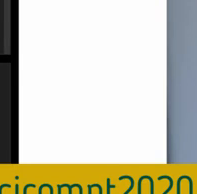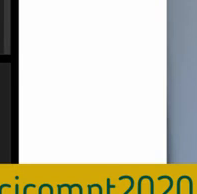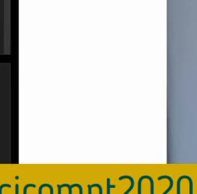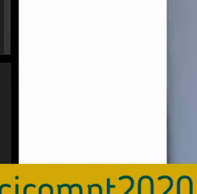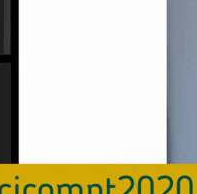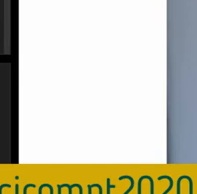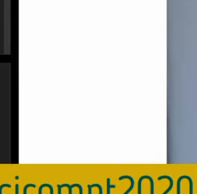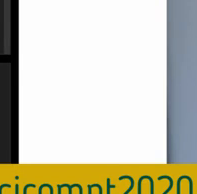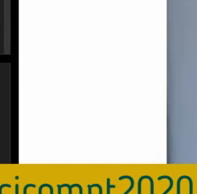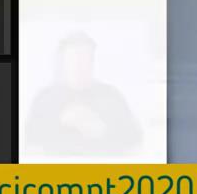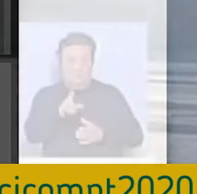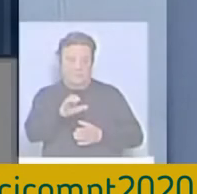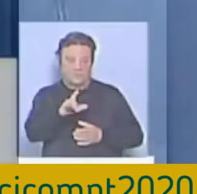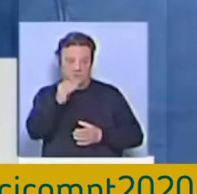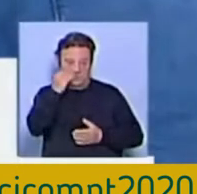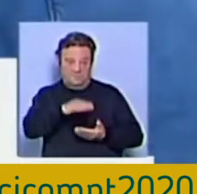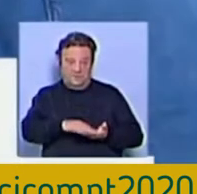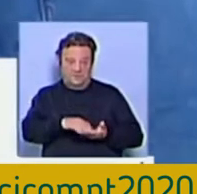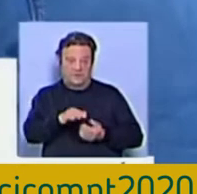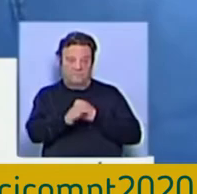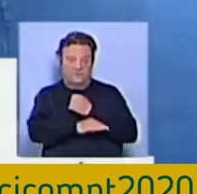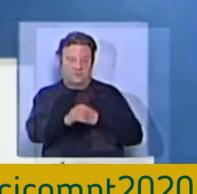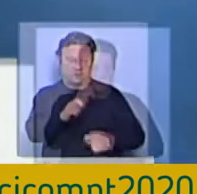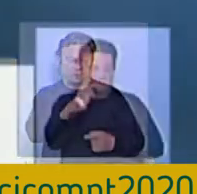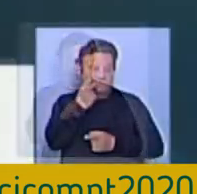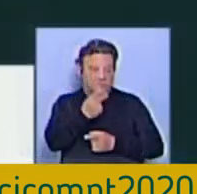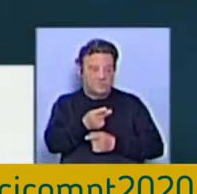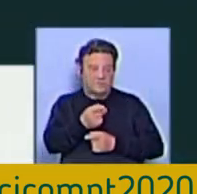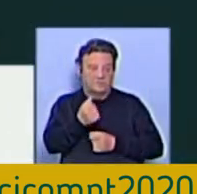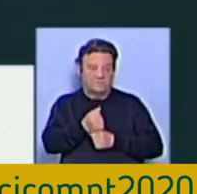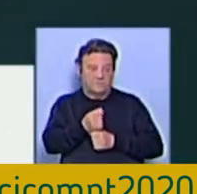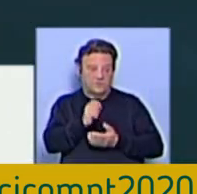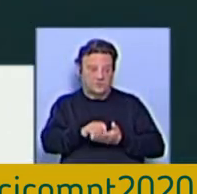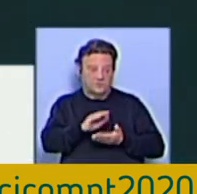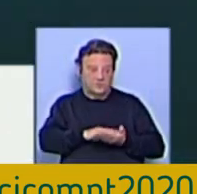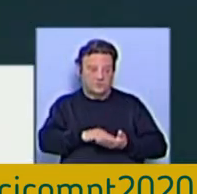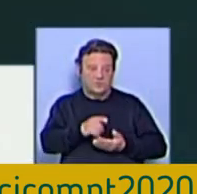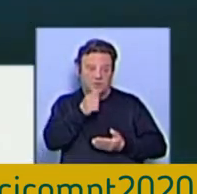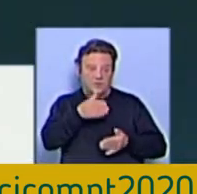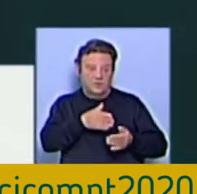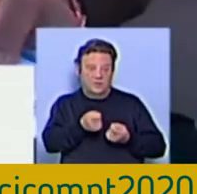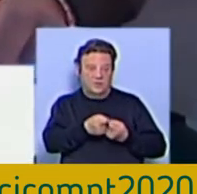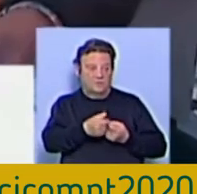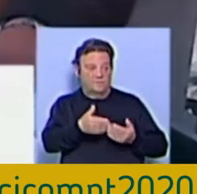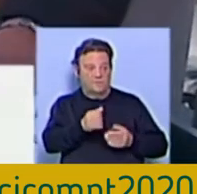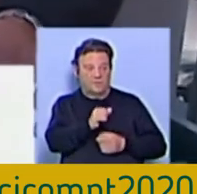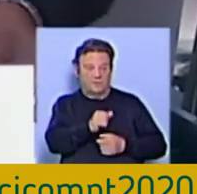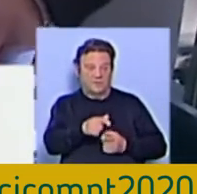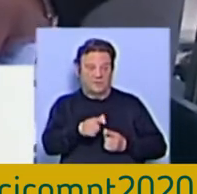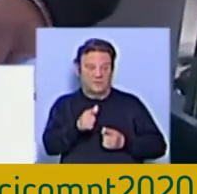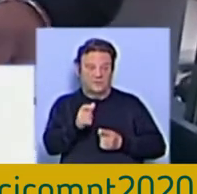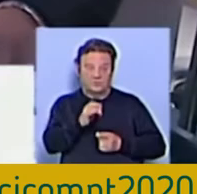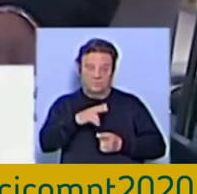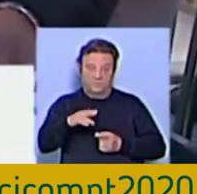de roosevelt e tio del tema holanda e no futuro e com dados em mão queremos estabelecer um diálogo com as operadoras